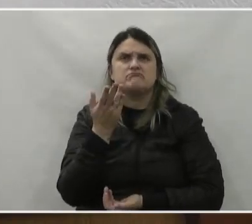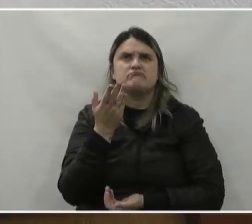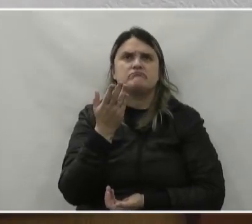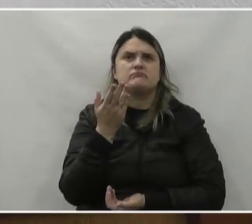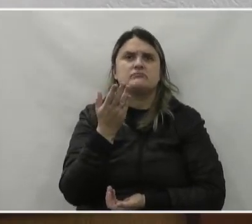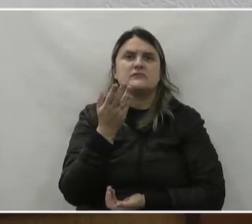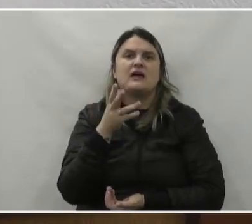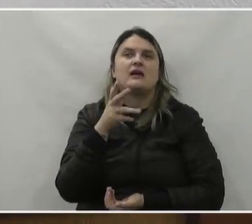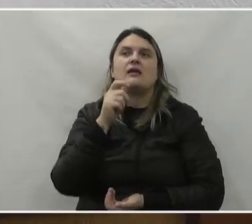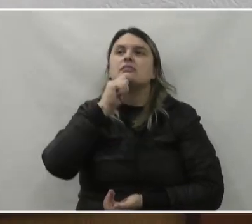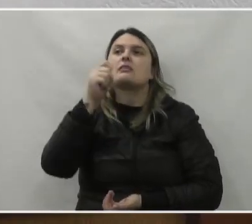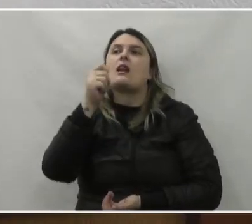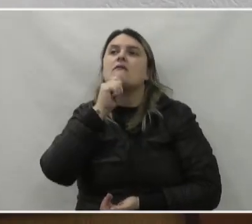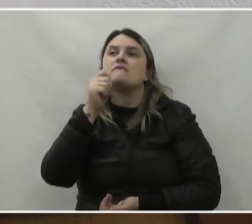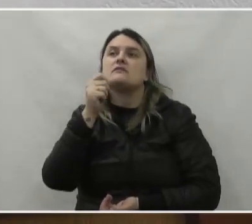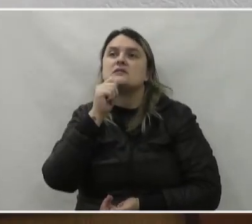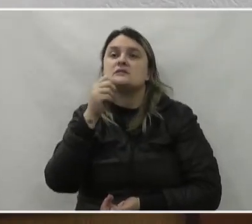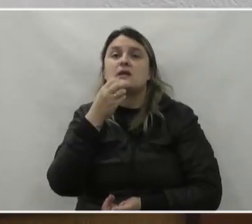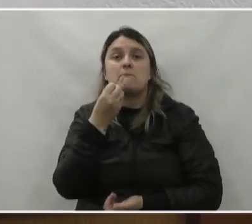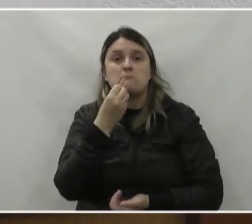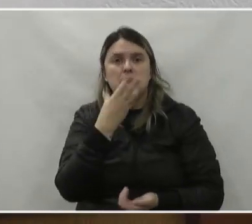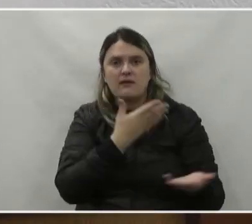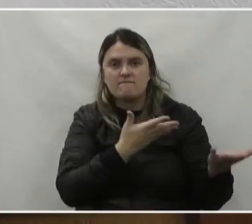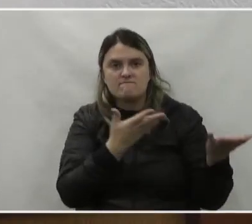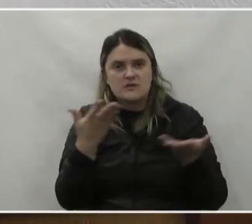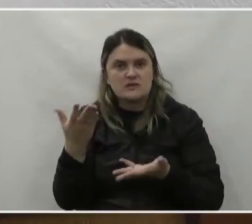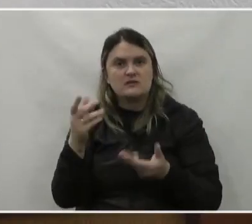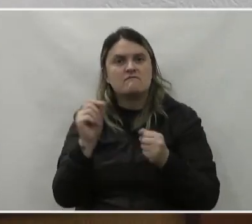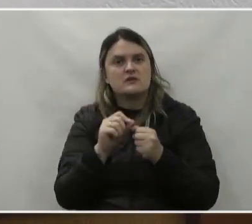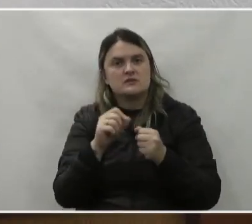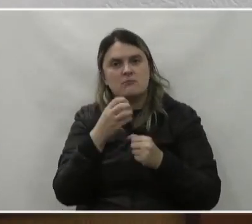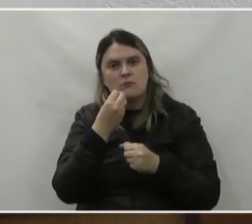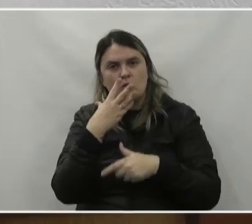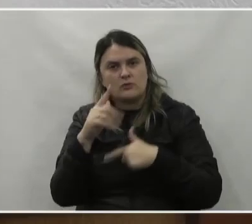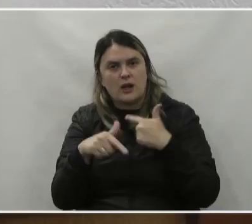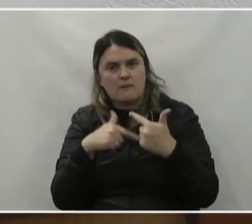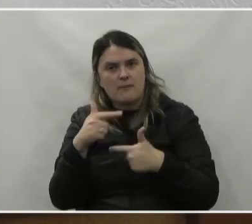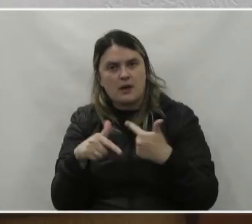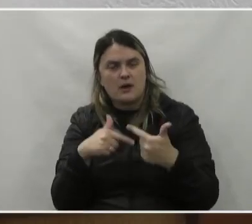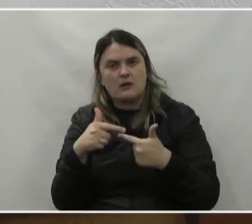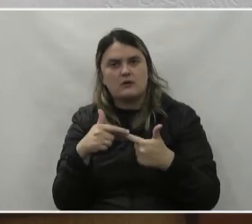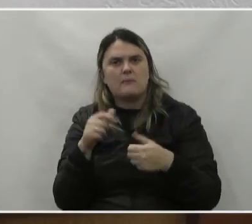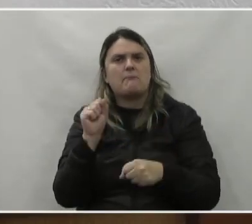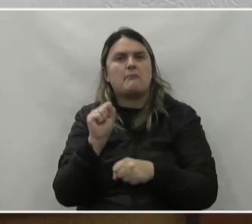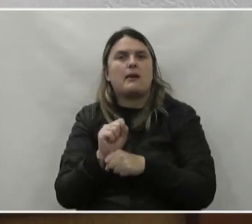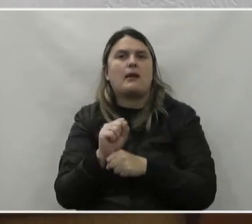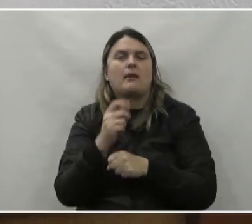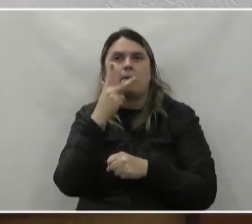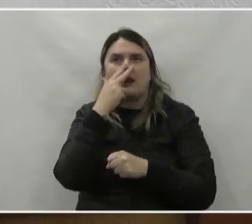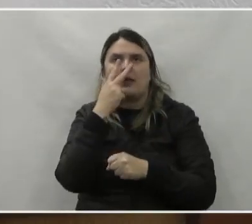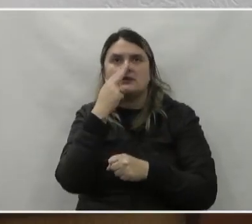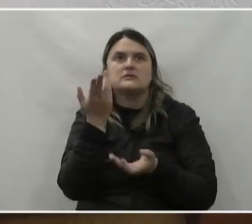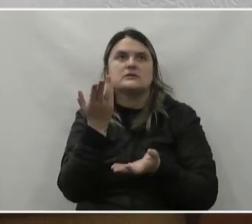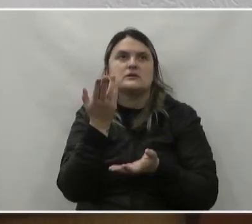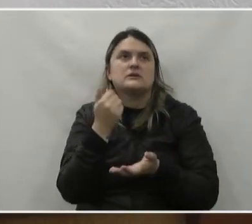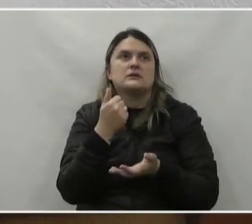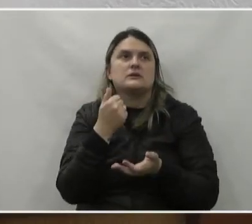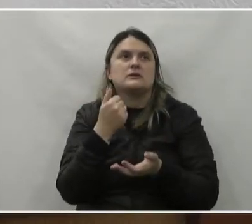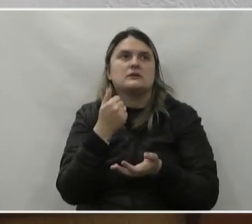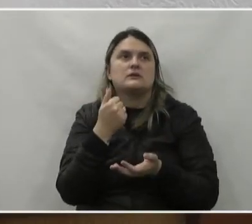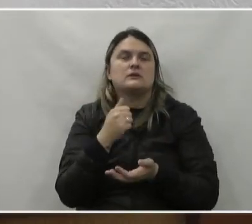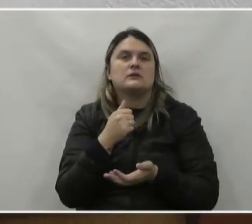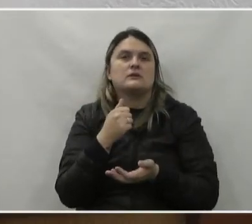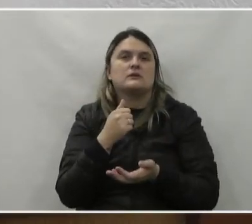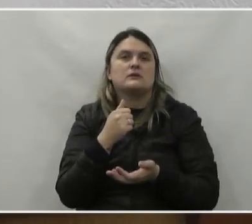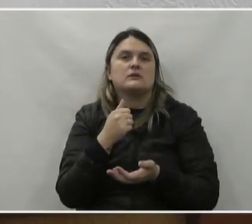dando entrevista, que sejam bem-vindos, que façam um bom serviço, né? Que pare de